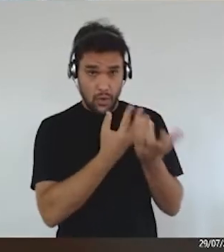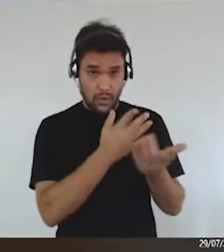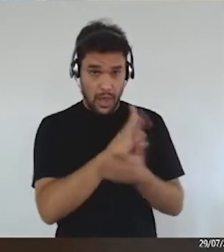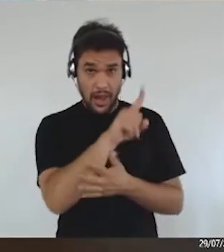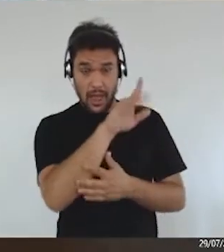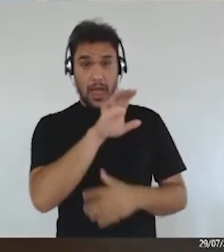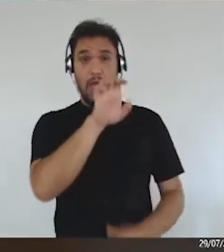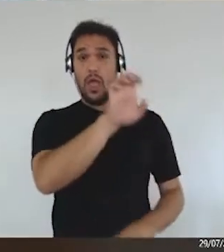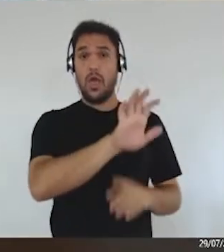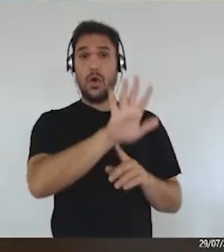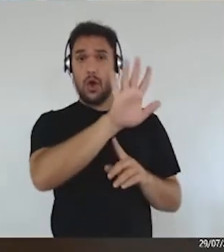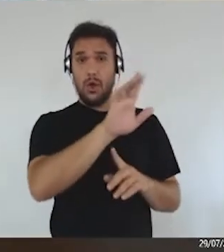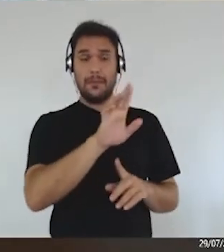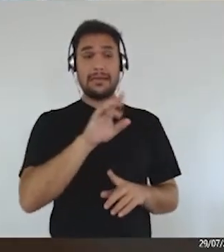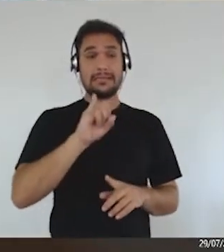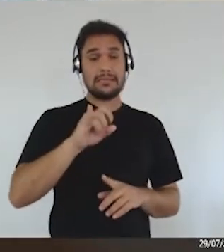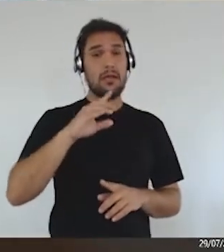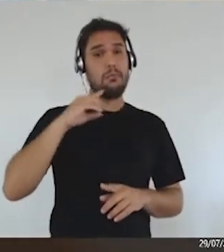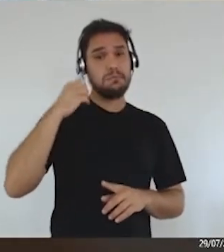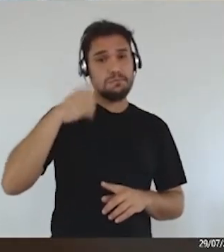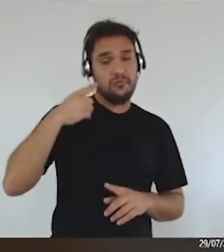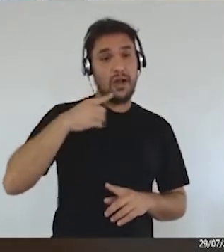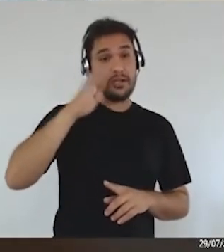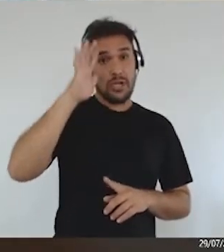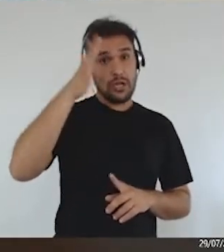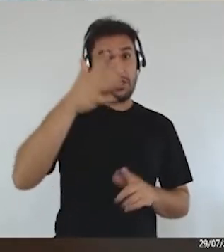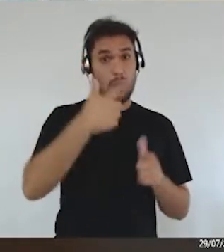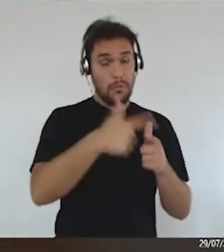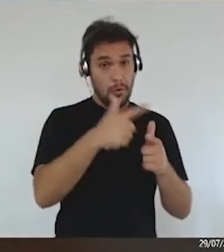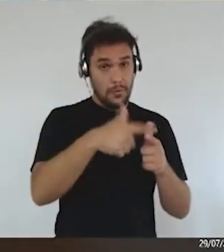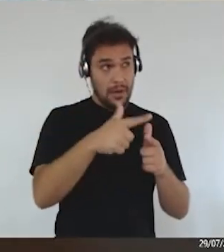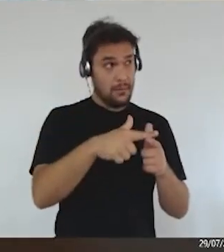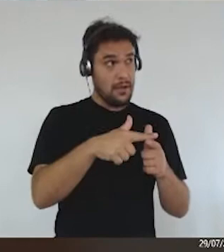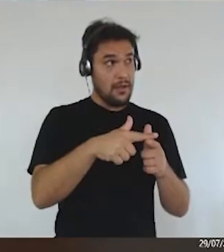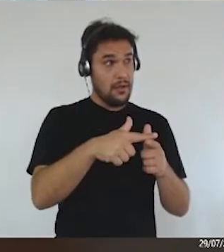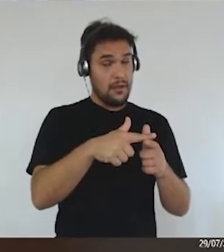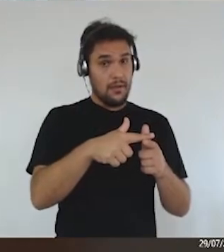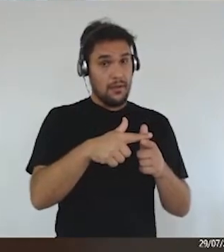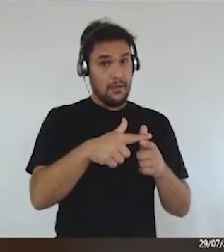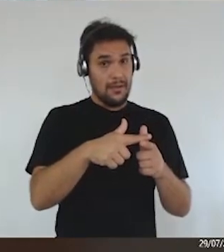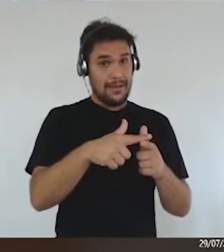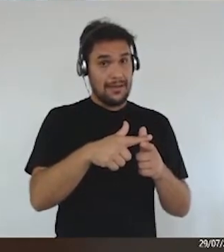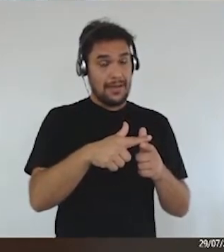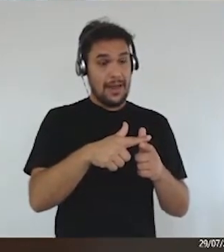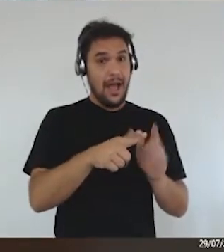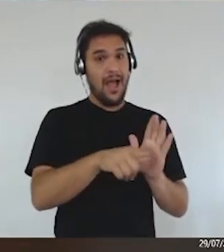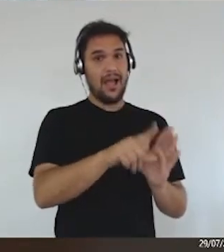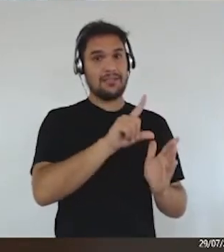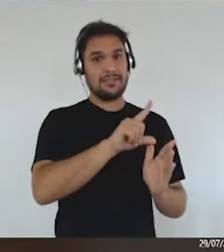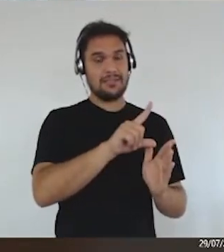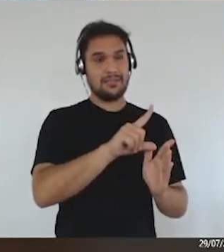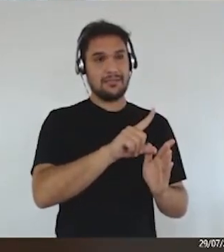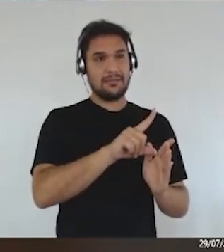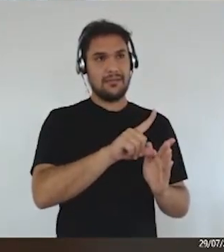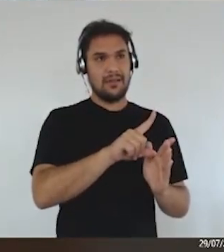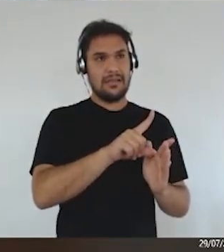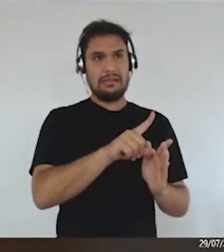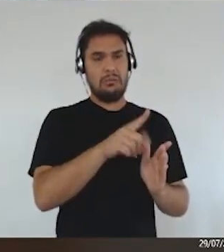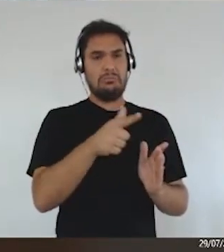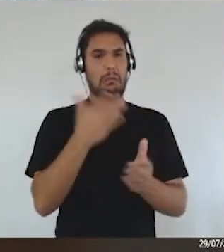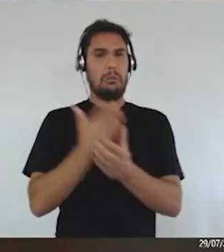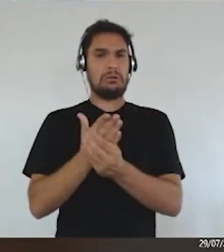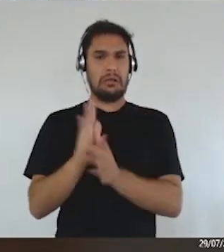o advogado que soluciona o conflito o conflito do cliente, de forma prévia, sem